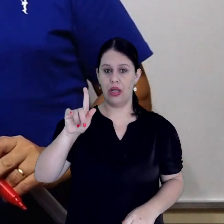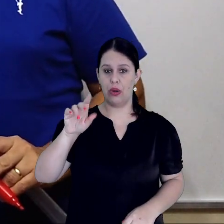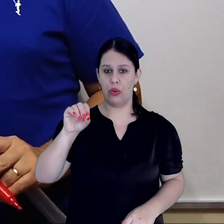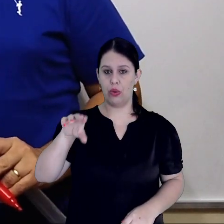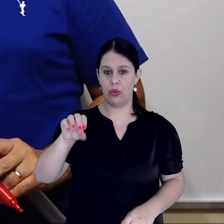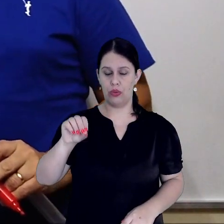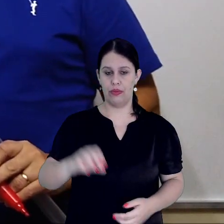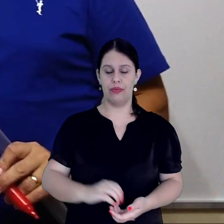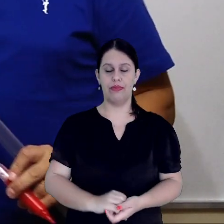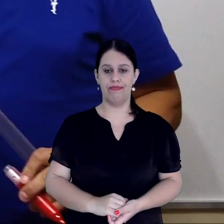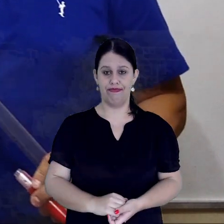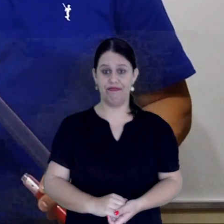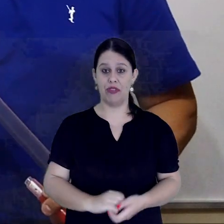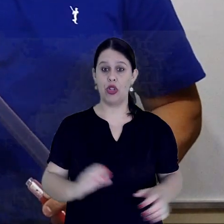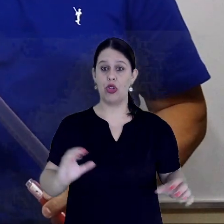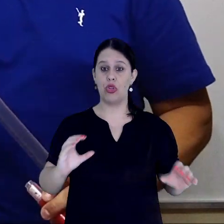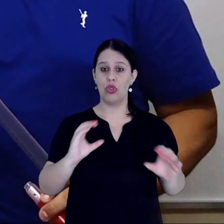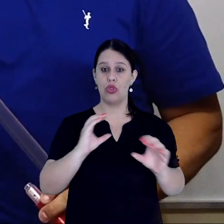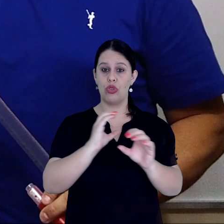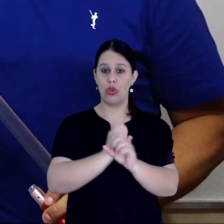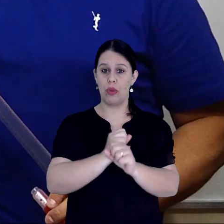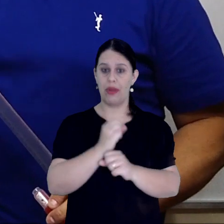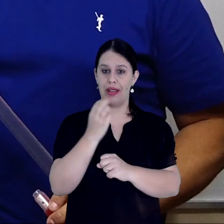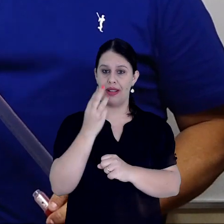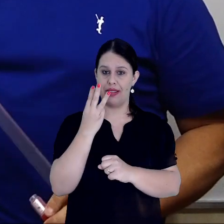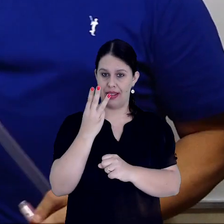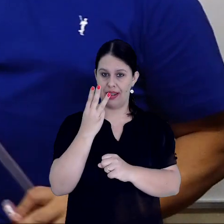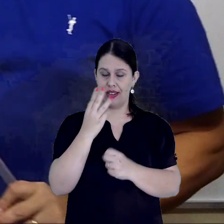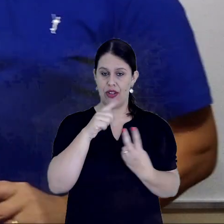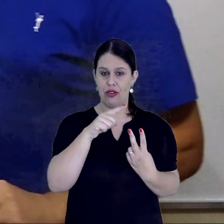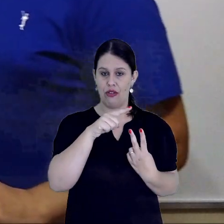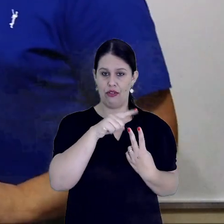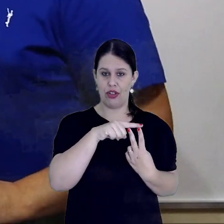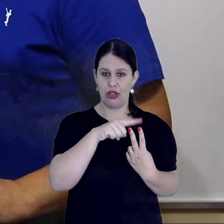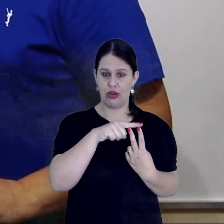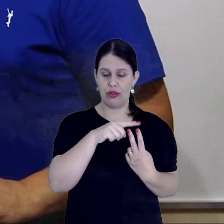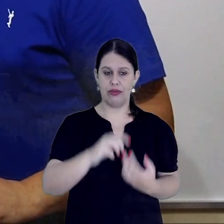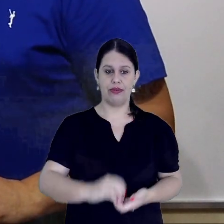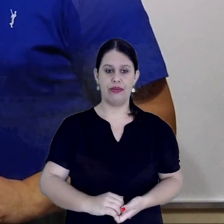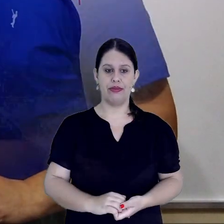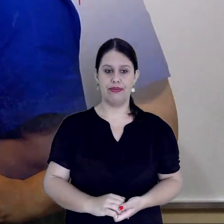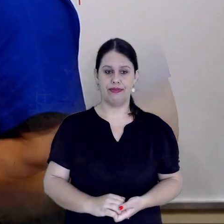pode ser utilizada para somar 3 vetores, ok? Como é no caso aqui, ó,